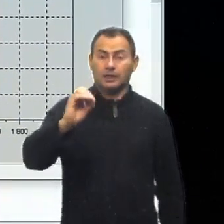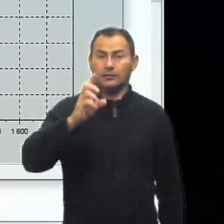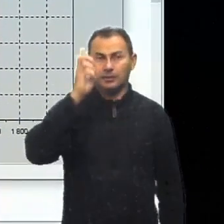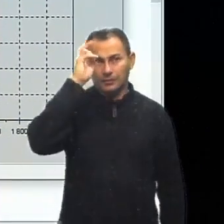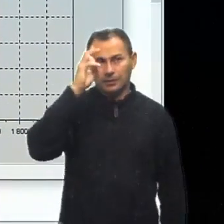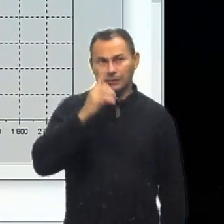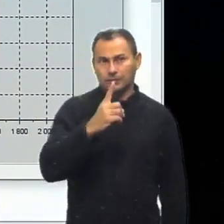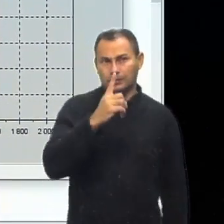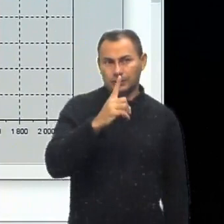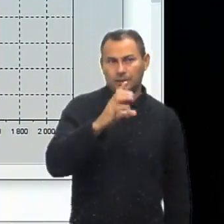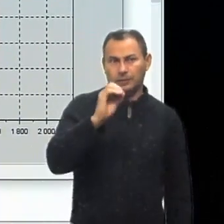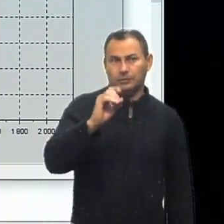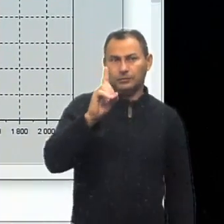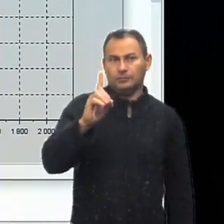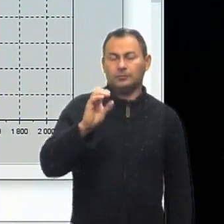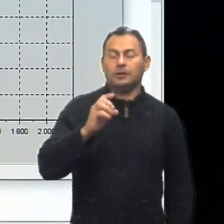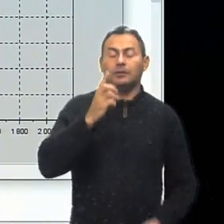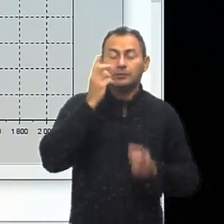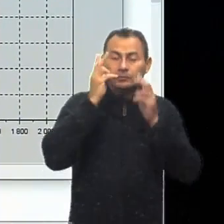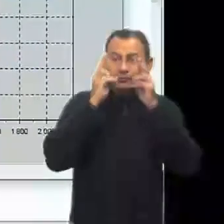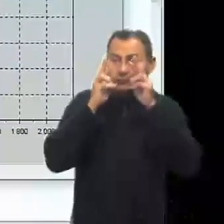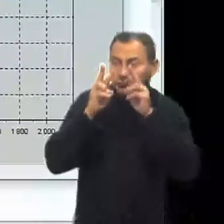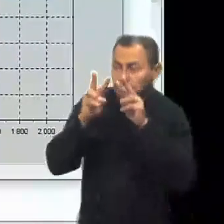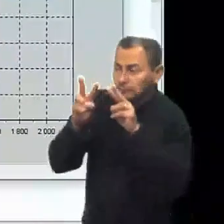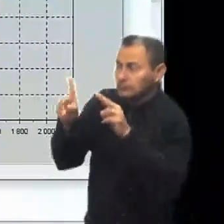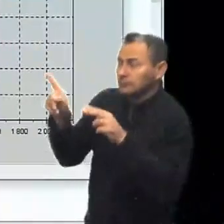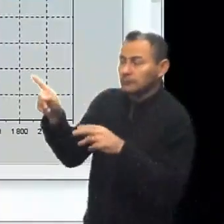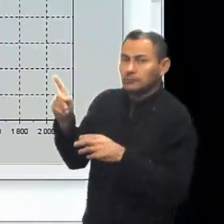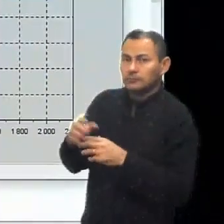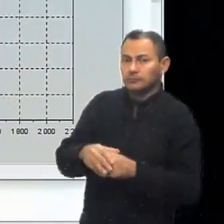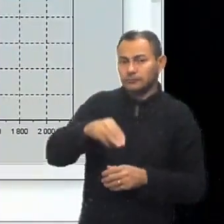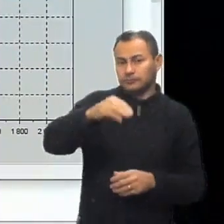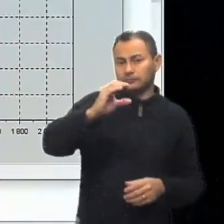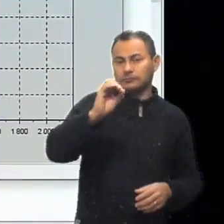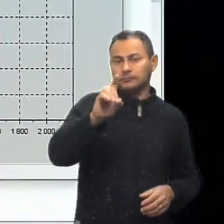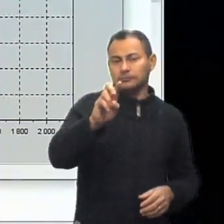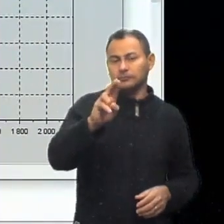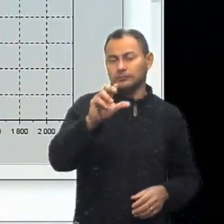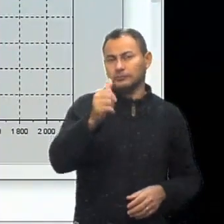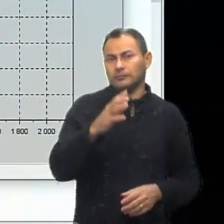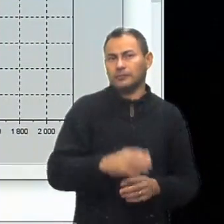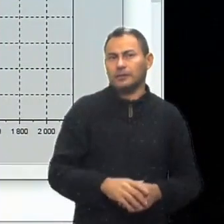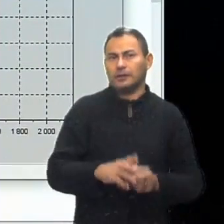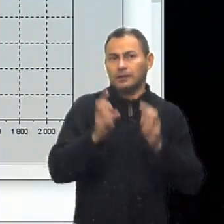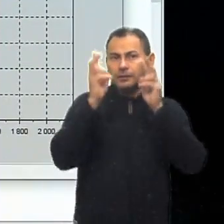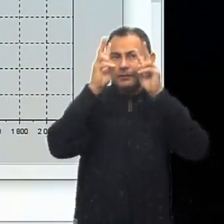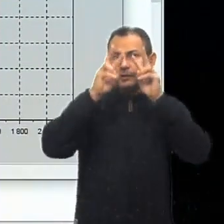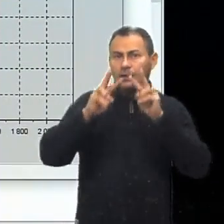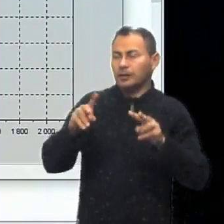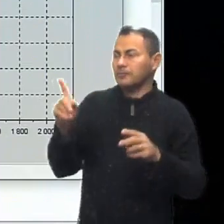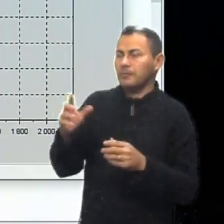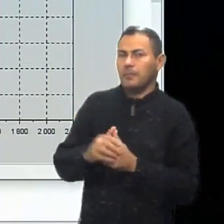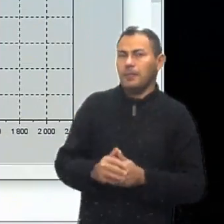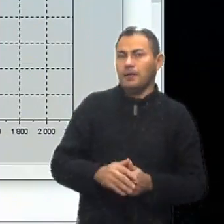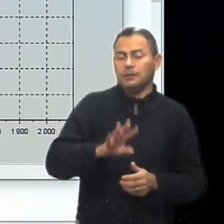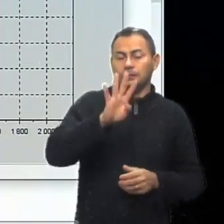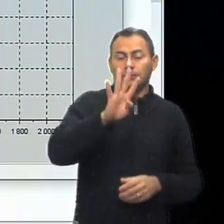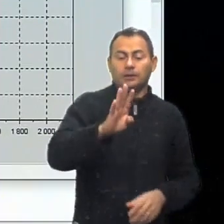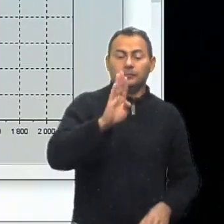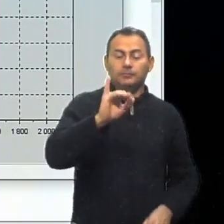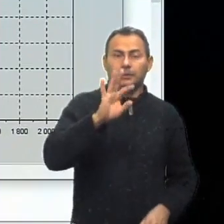Então, o que você consegue visualizar nessa modulação? Você visualiza os 4